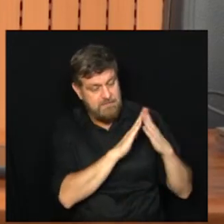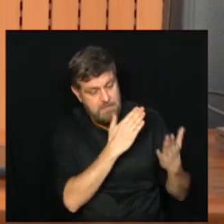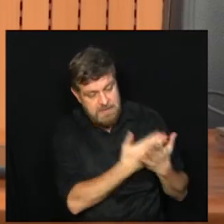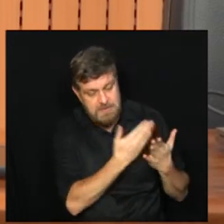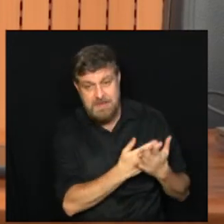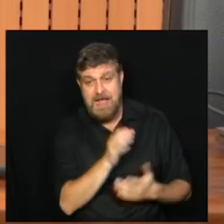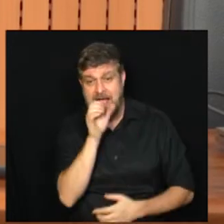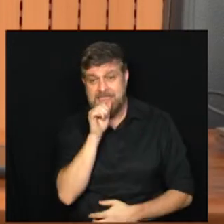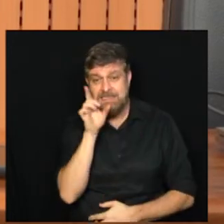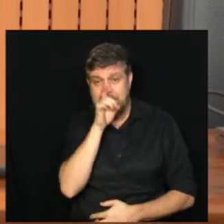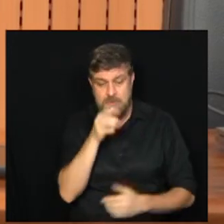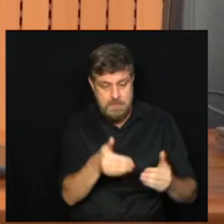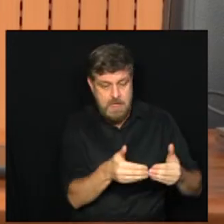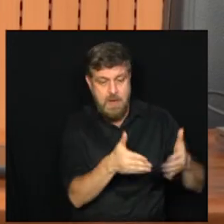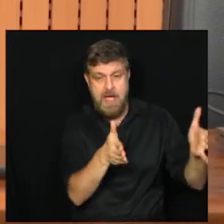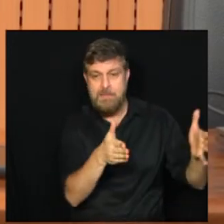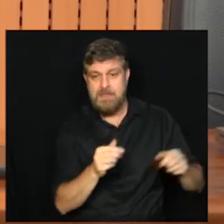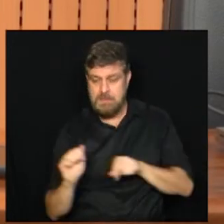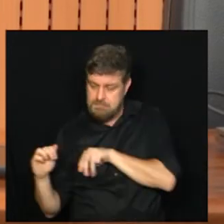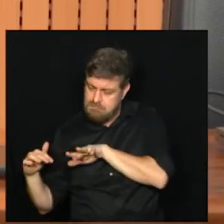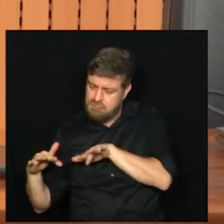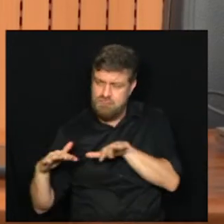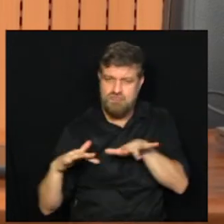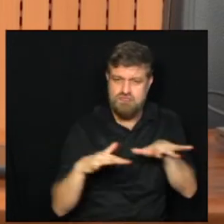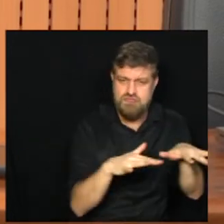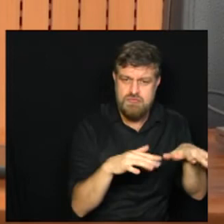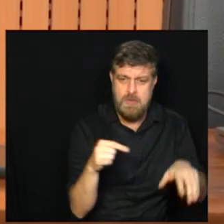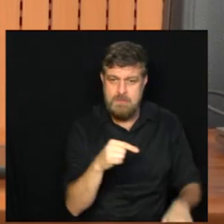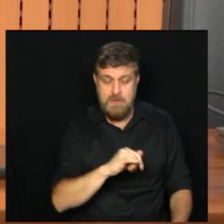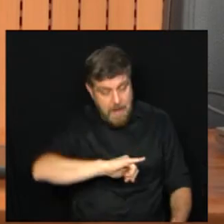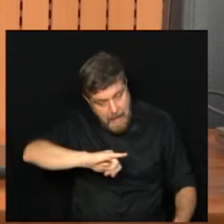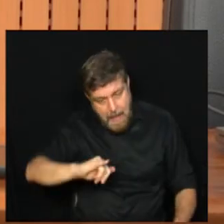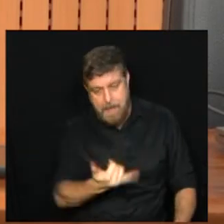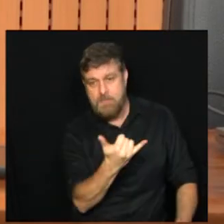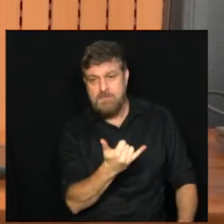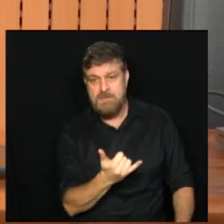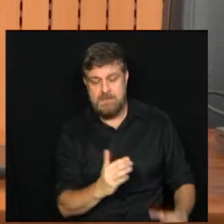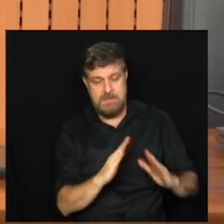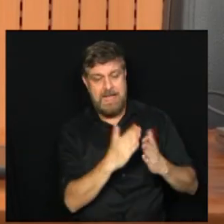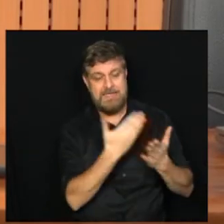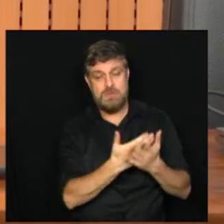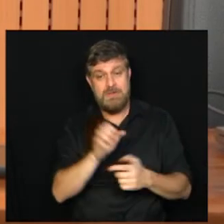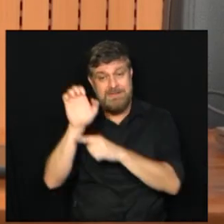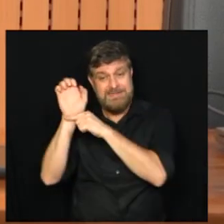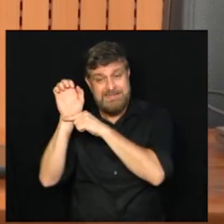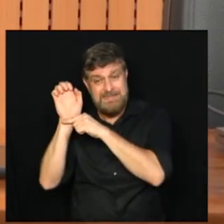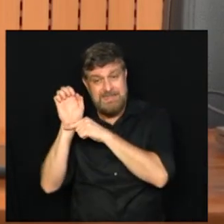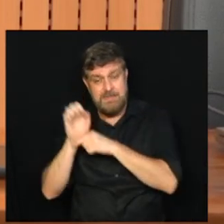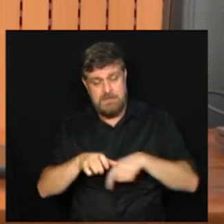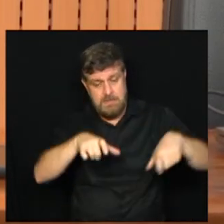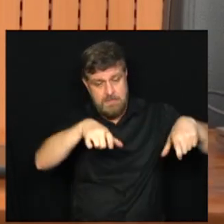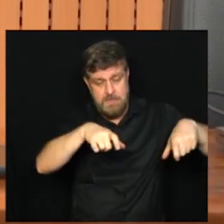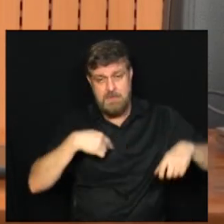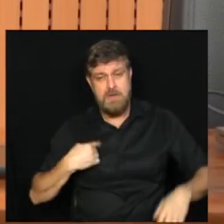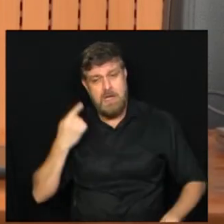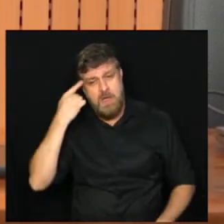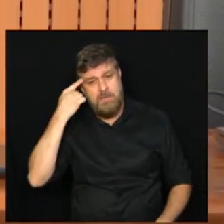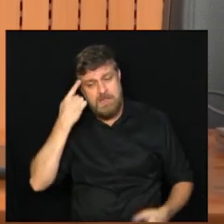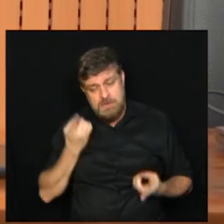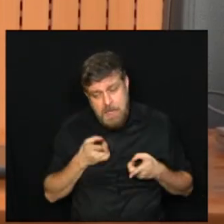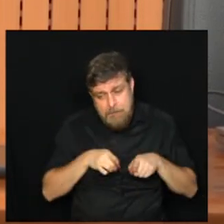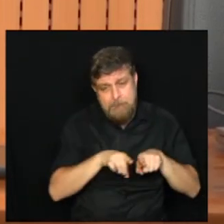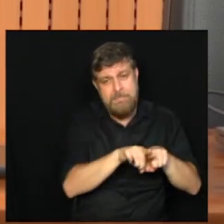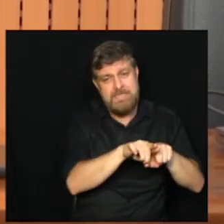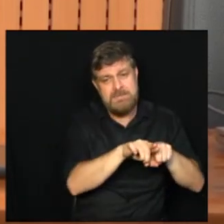semana ela possa ser aberta, possa ser utilizada, entende? Então, eu penso que em termos de parcerias e